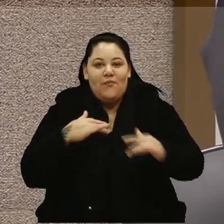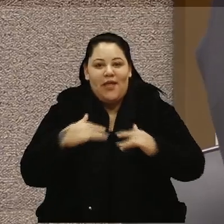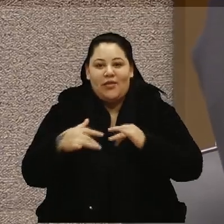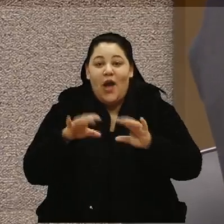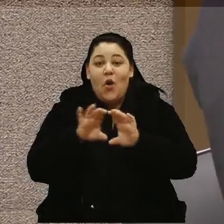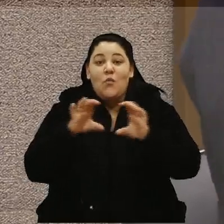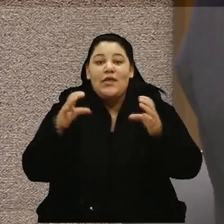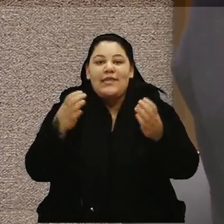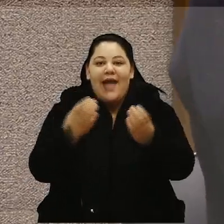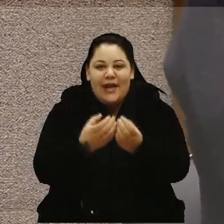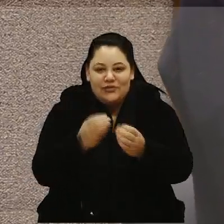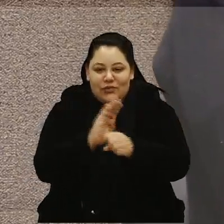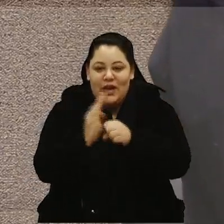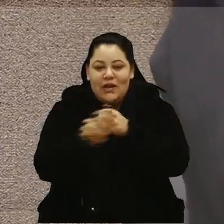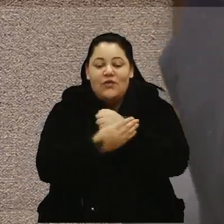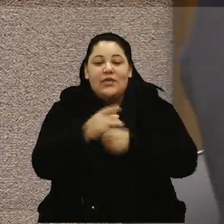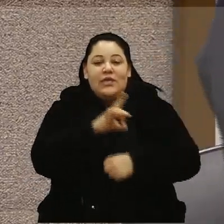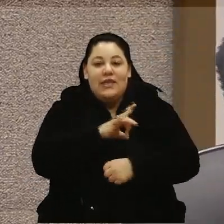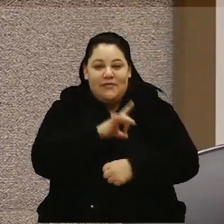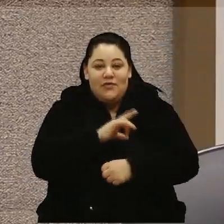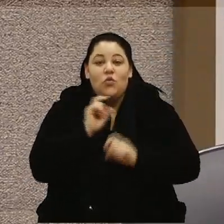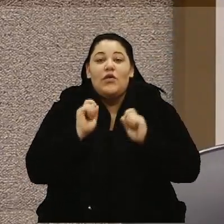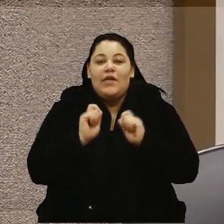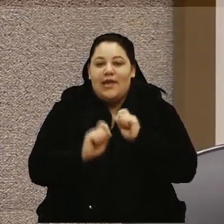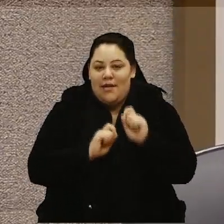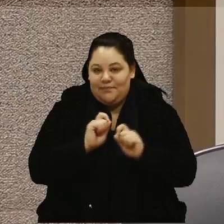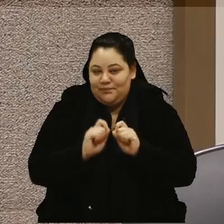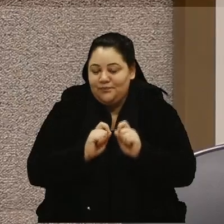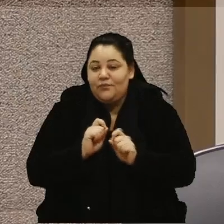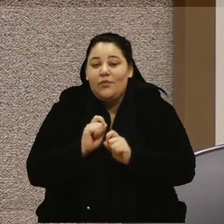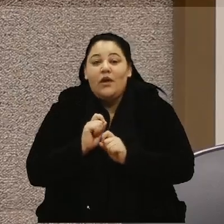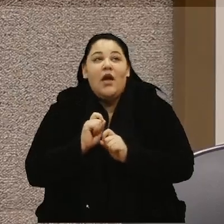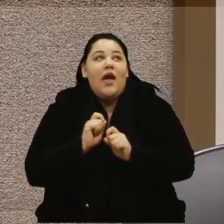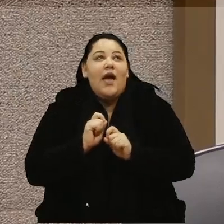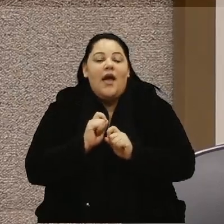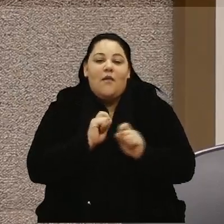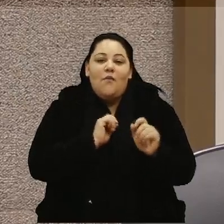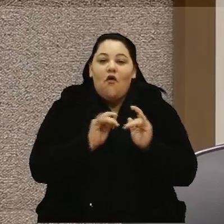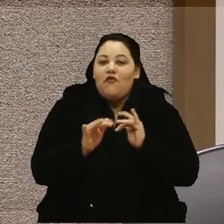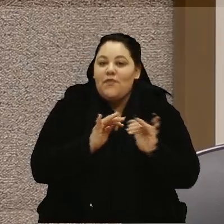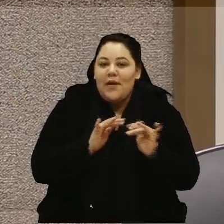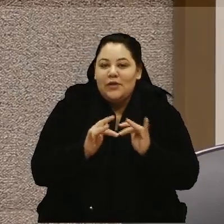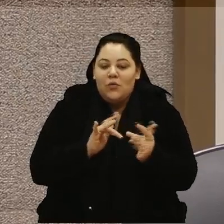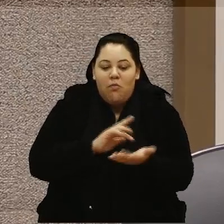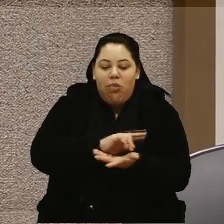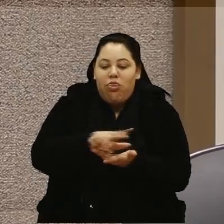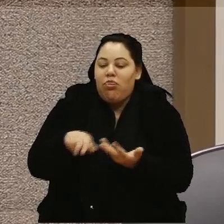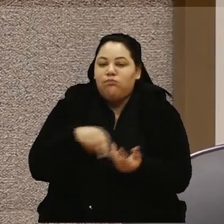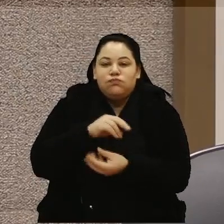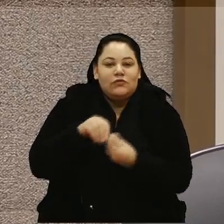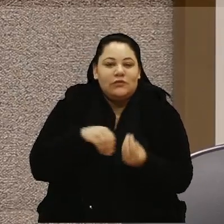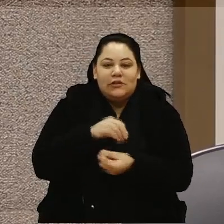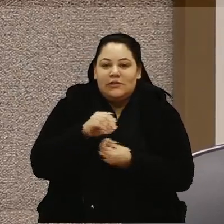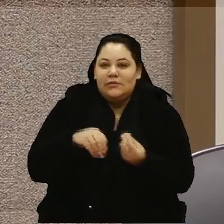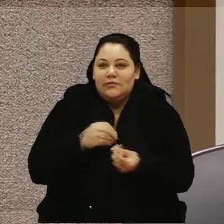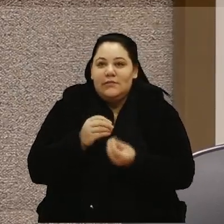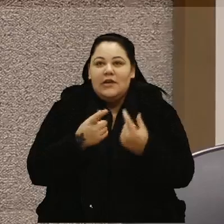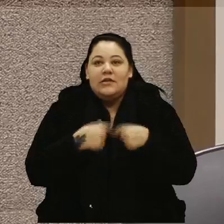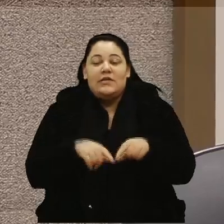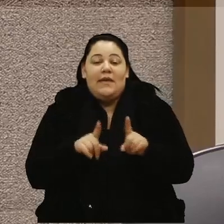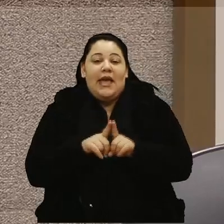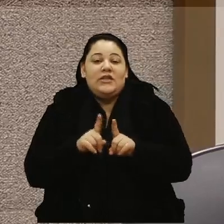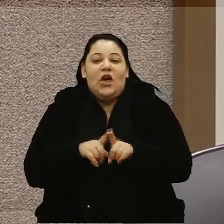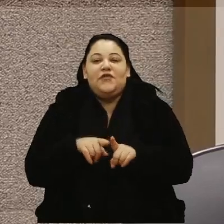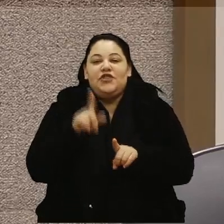entendimento dos que ali participam, que ele é essencialmente um movimento pluripartidário, né? Ele não tem partido, né?